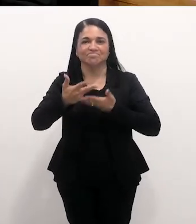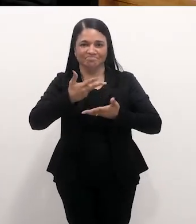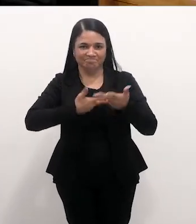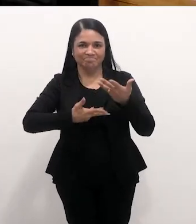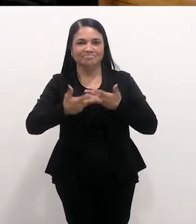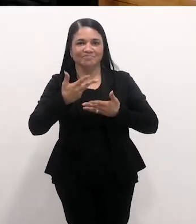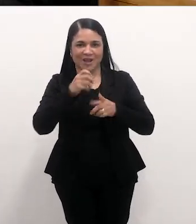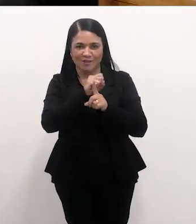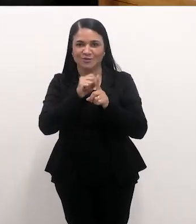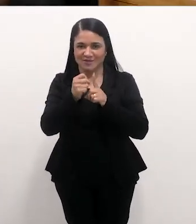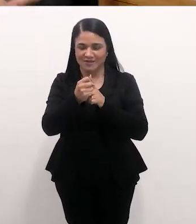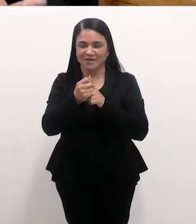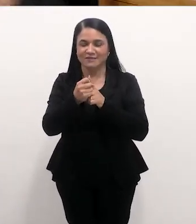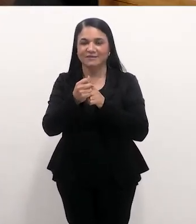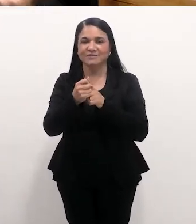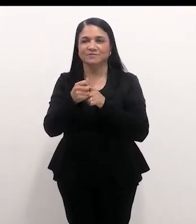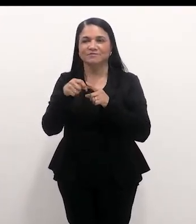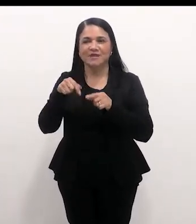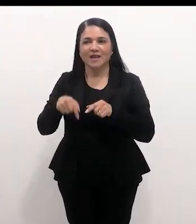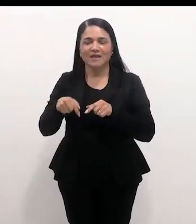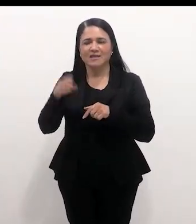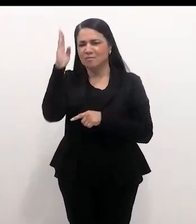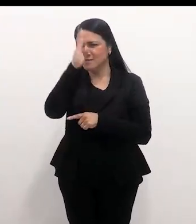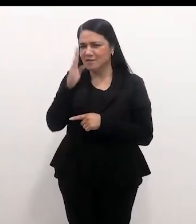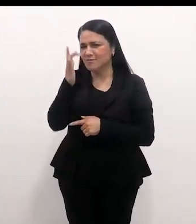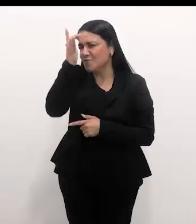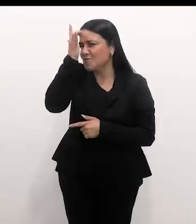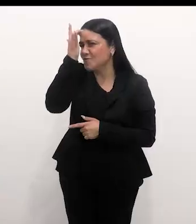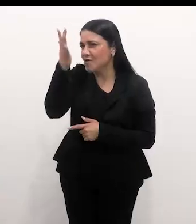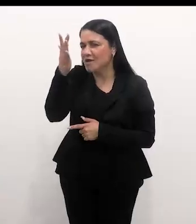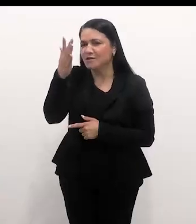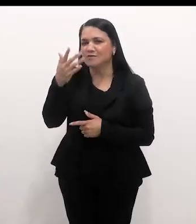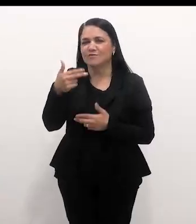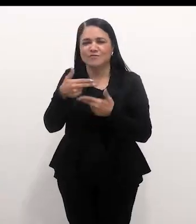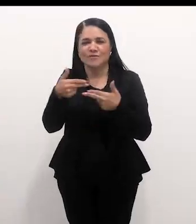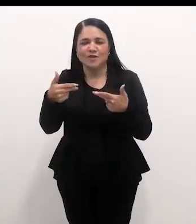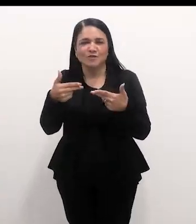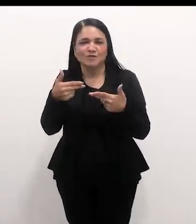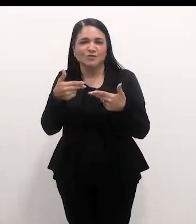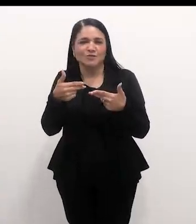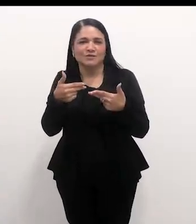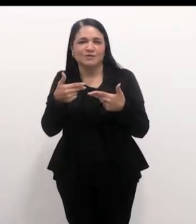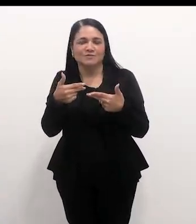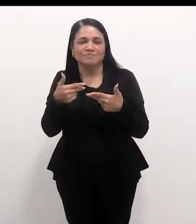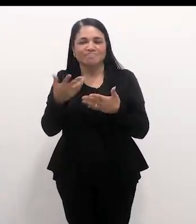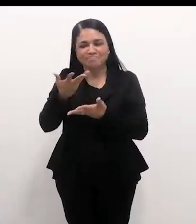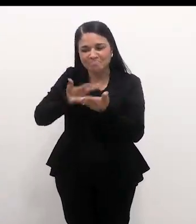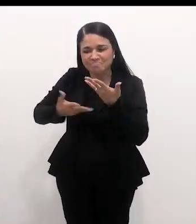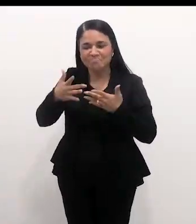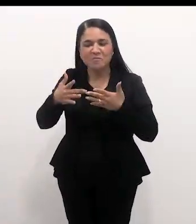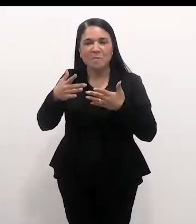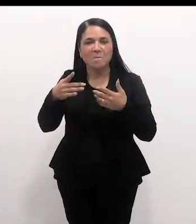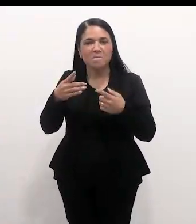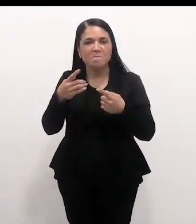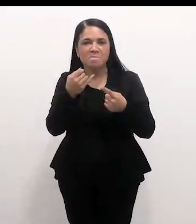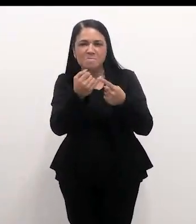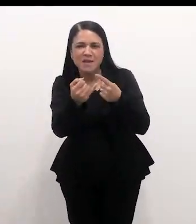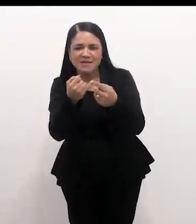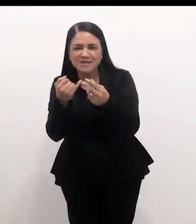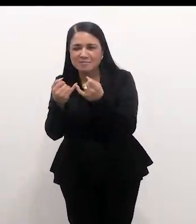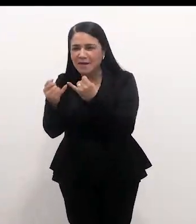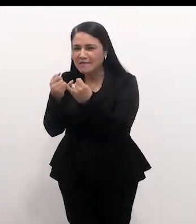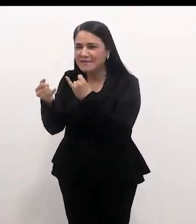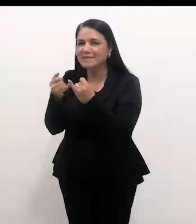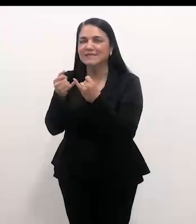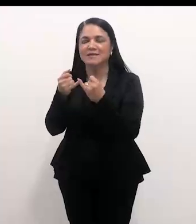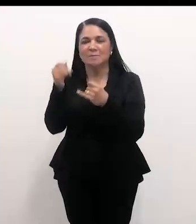socialmente. Aqui no Brasil é fácil, porque tem muitas coisas pertas entre brasileiros e italianos. Ok, tem